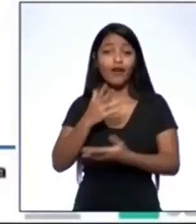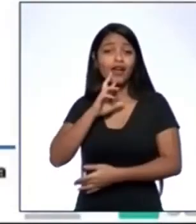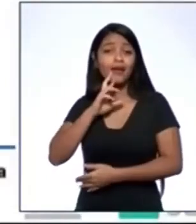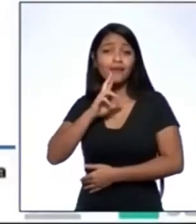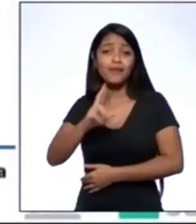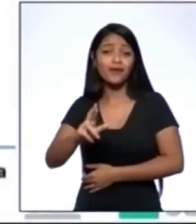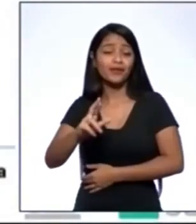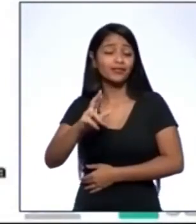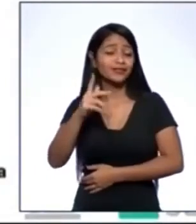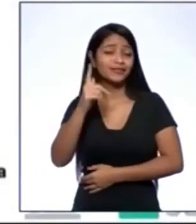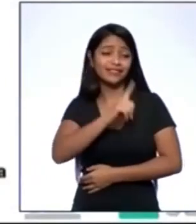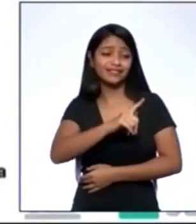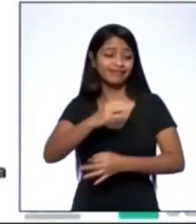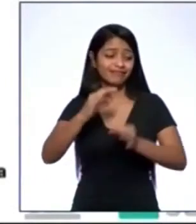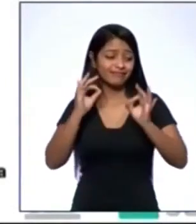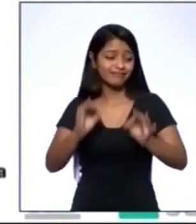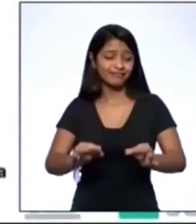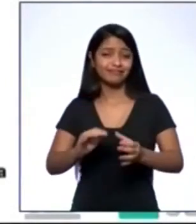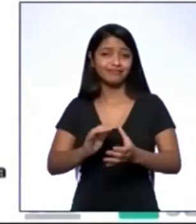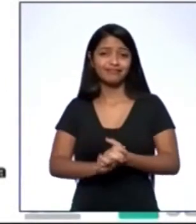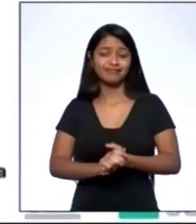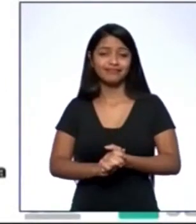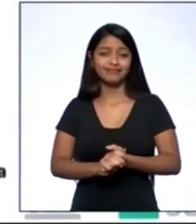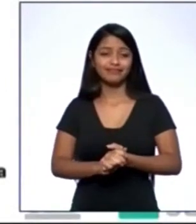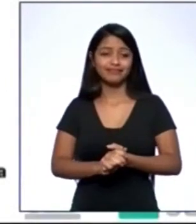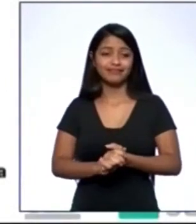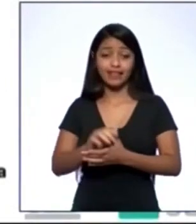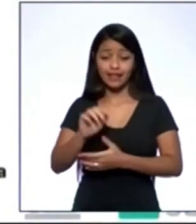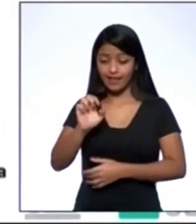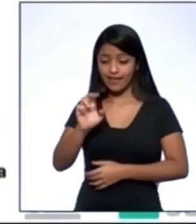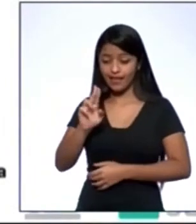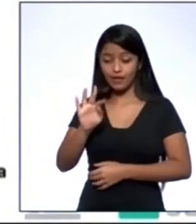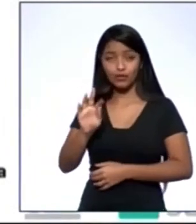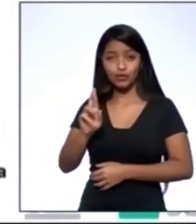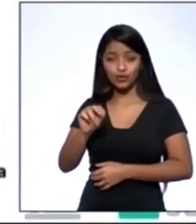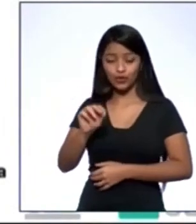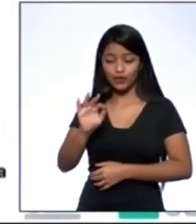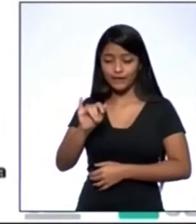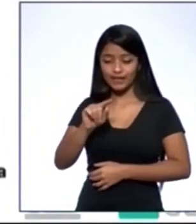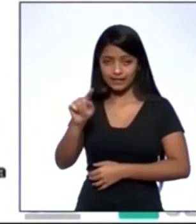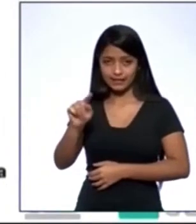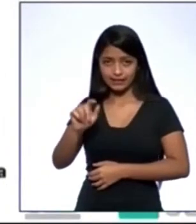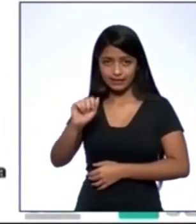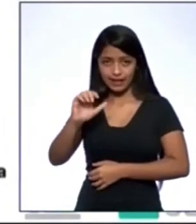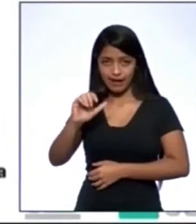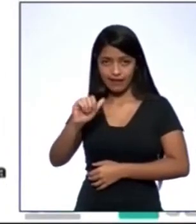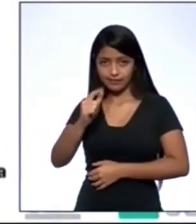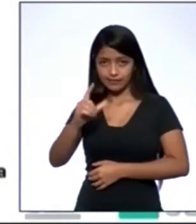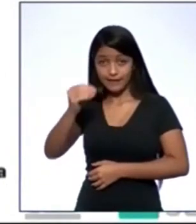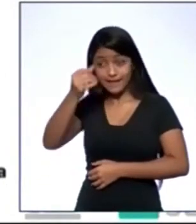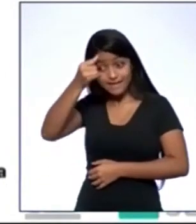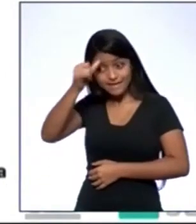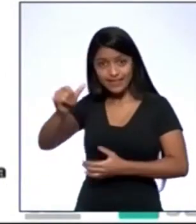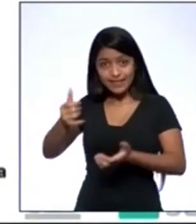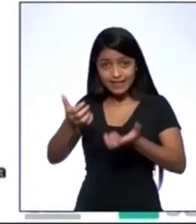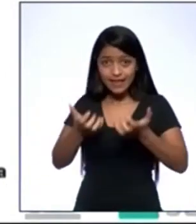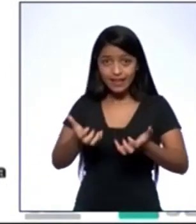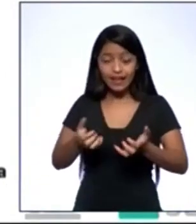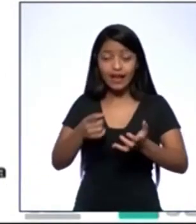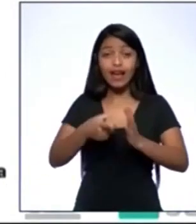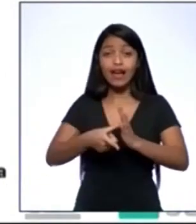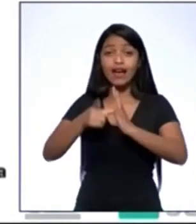o que ele pergunta. Para evitar a ocorrência da eutrofização em lagoas, deve-se, item A,